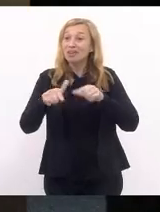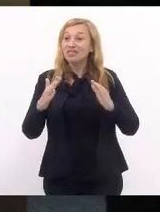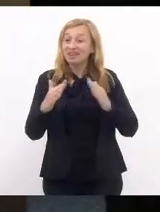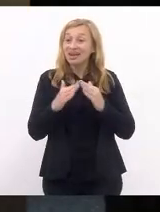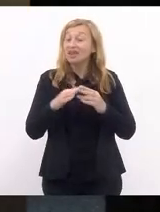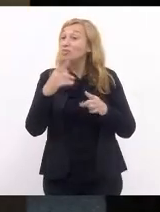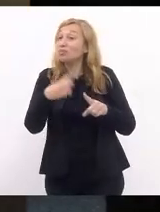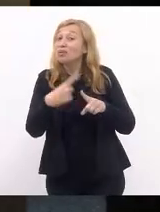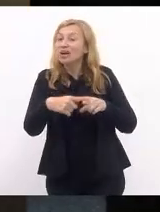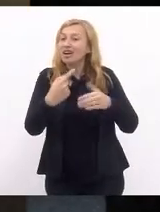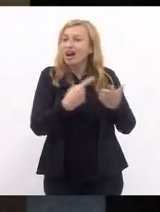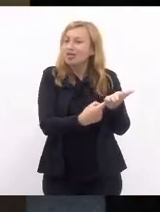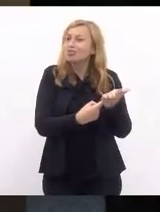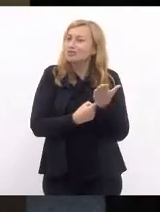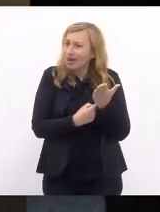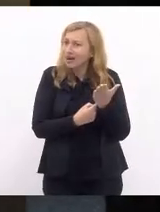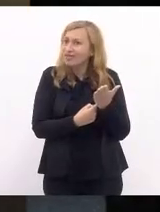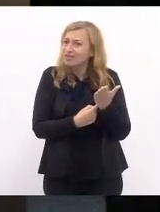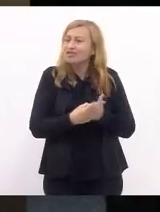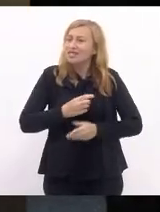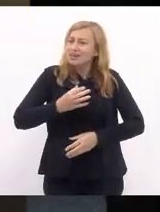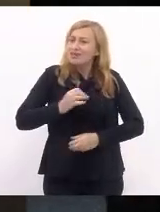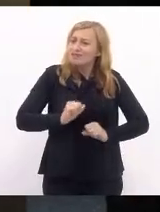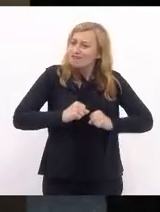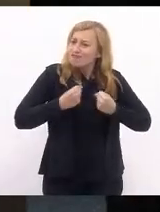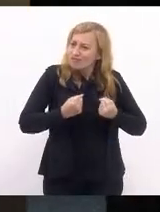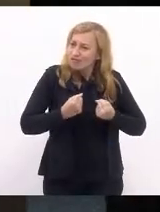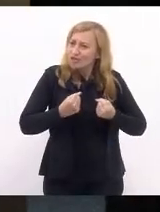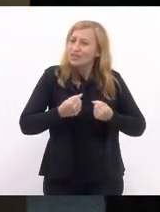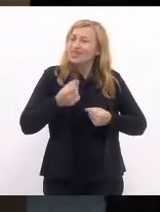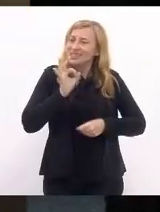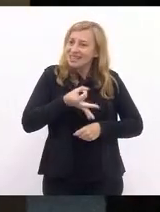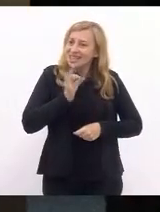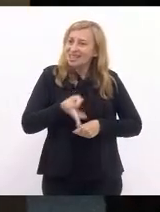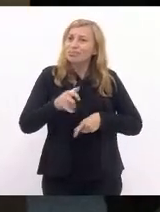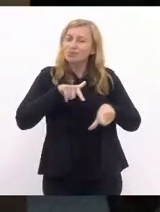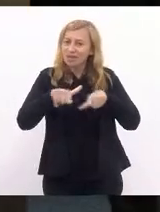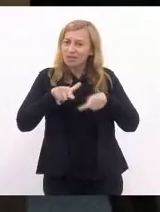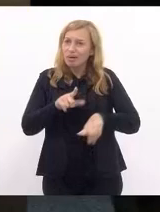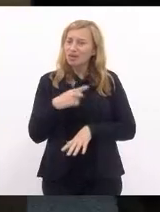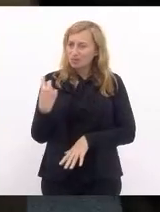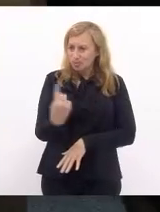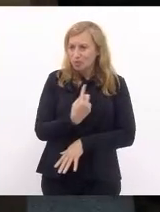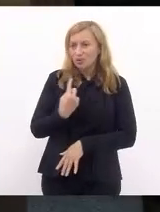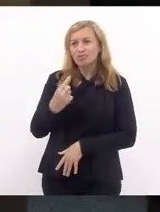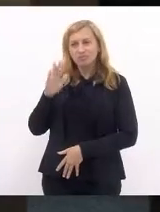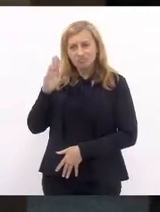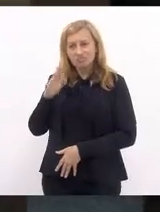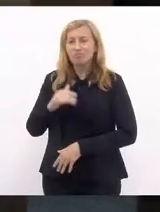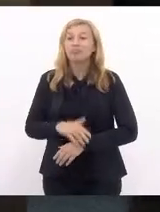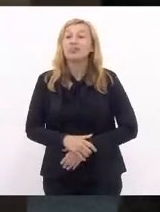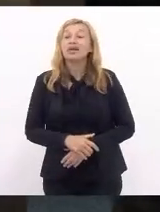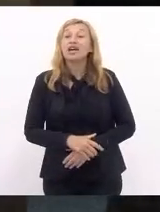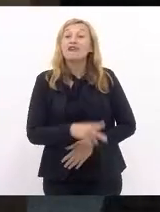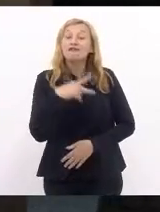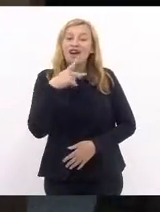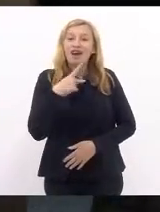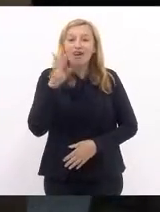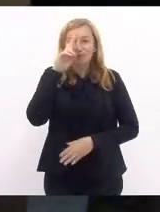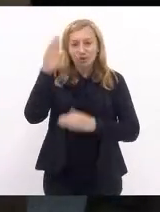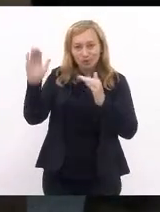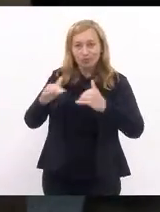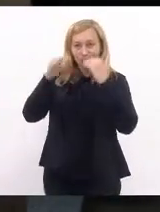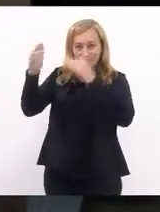porque nos ajudaram fortemente no Exercício do nosso mandato dizer a vossa